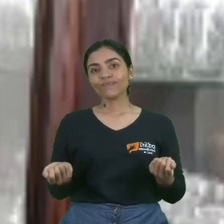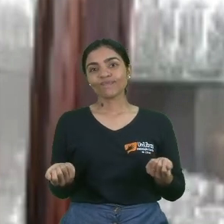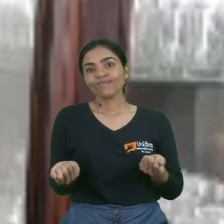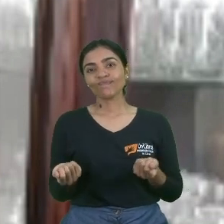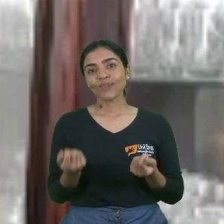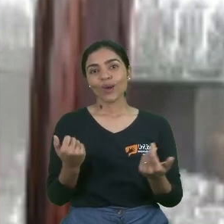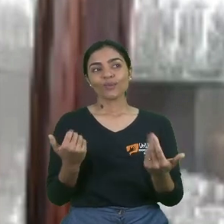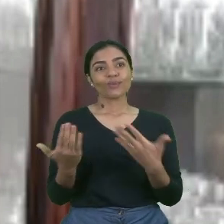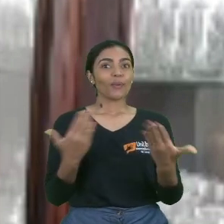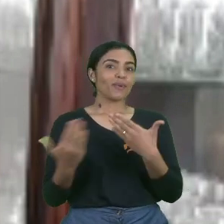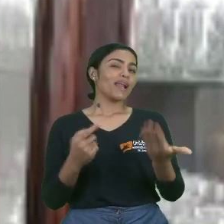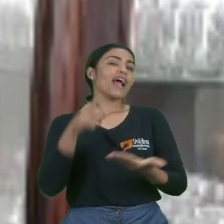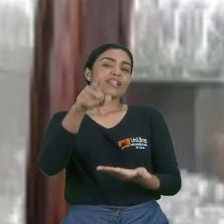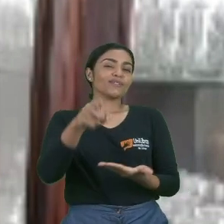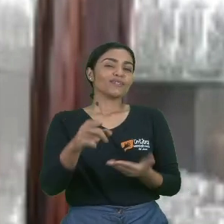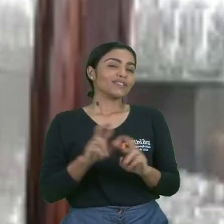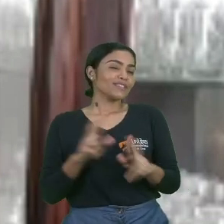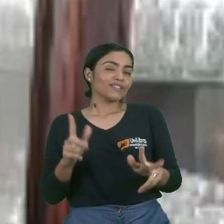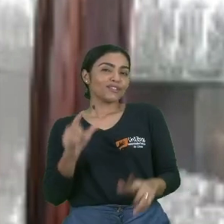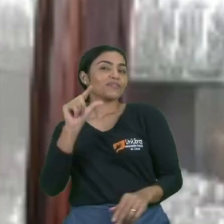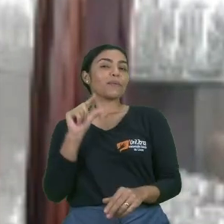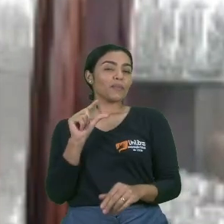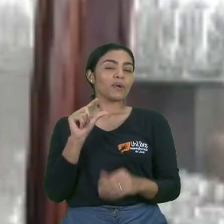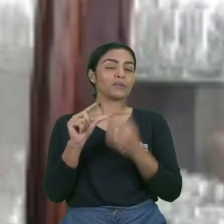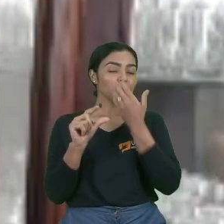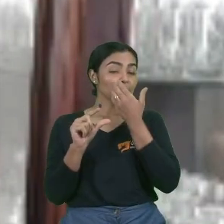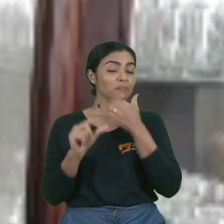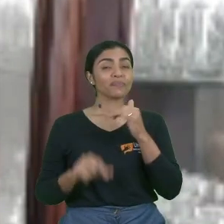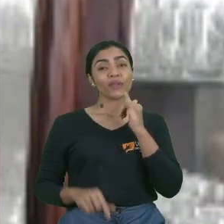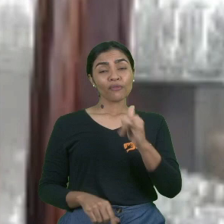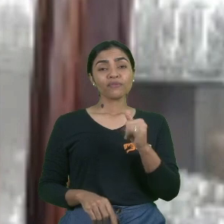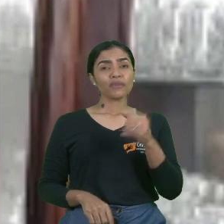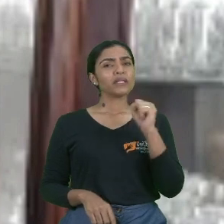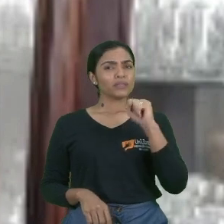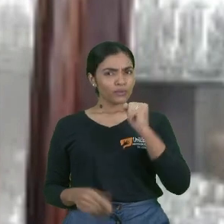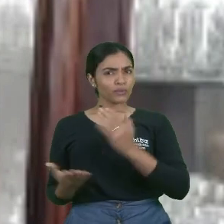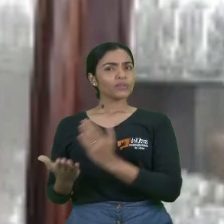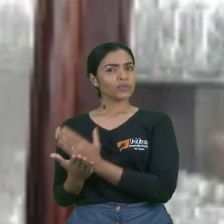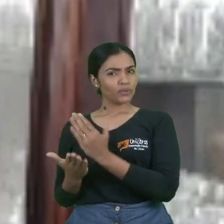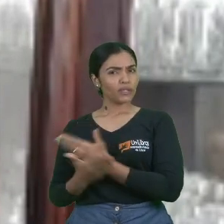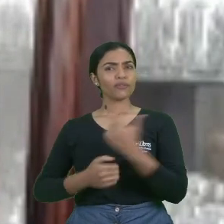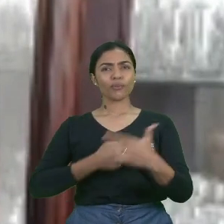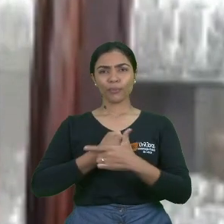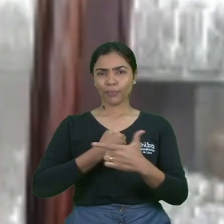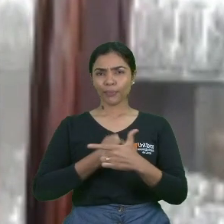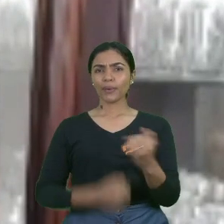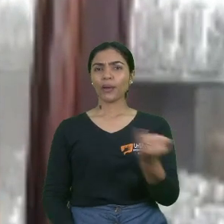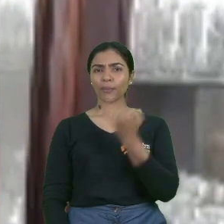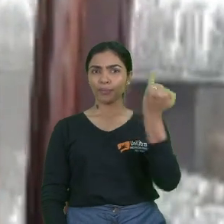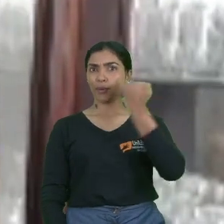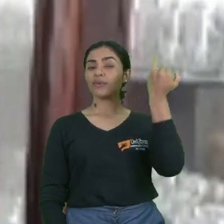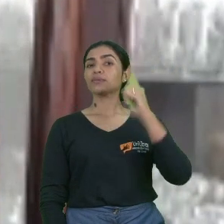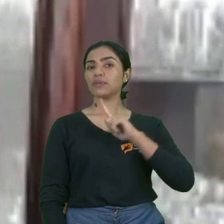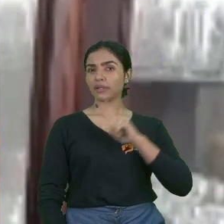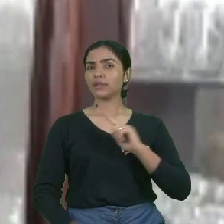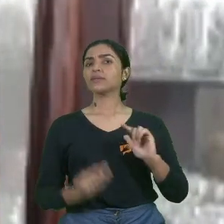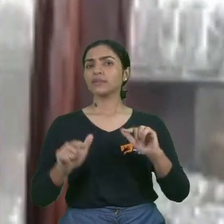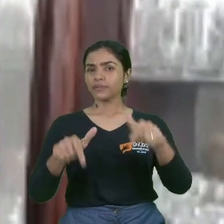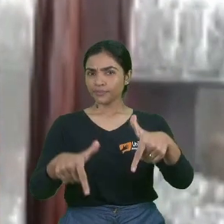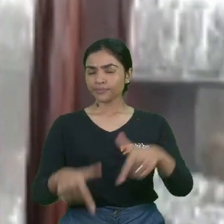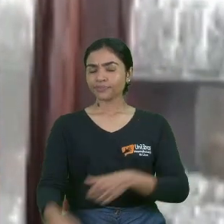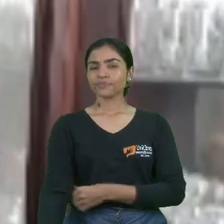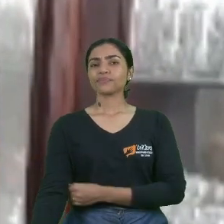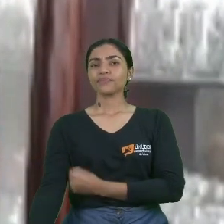você está sendo mas eu diria que sim ele é feito sua parte é verdade foi mas não foi